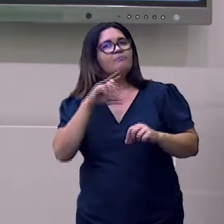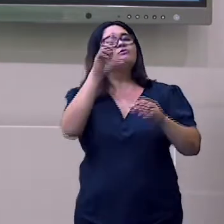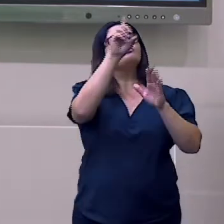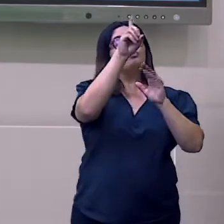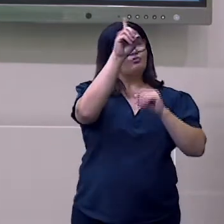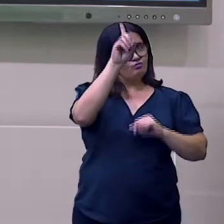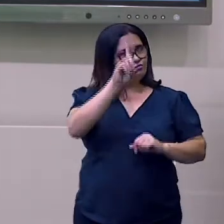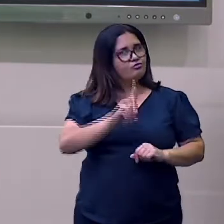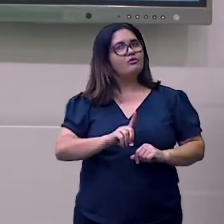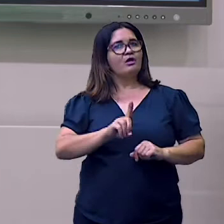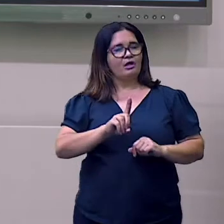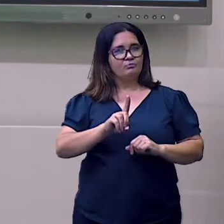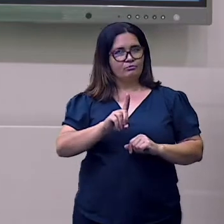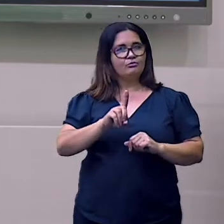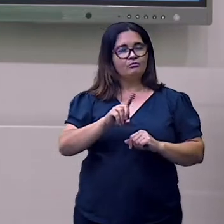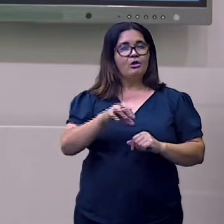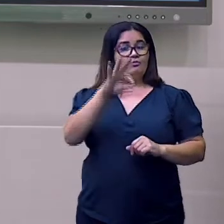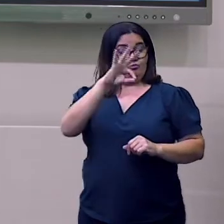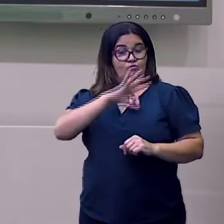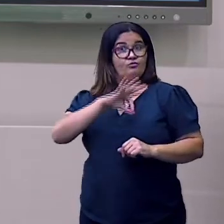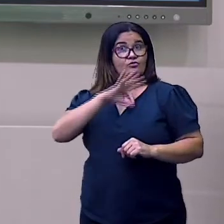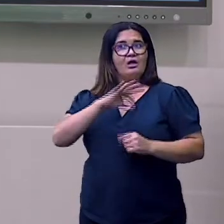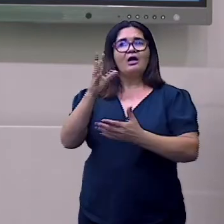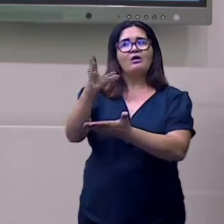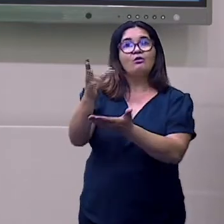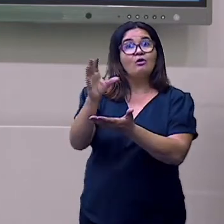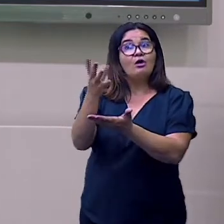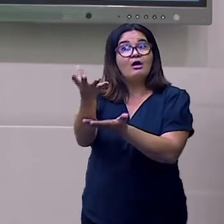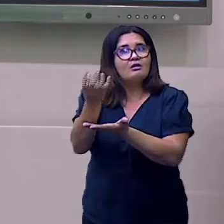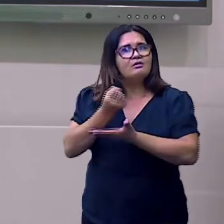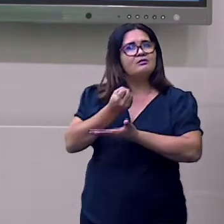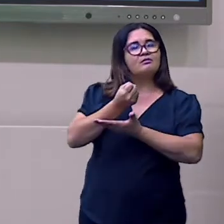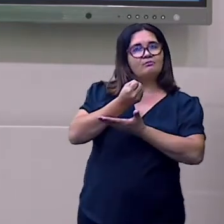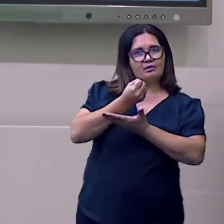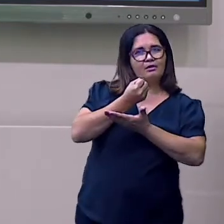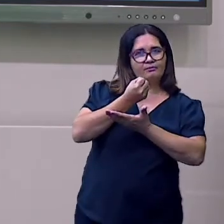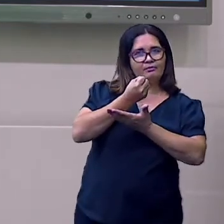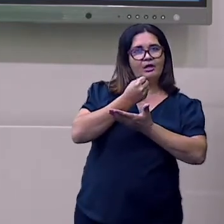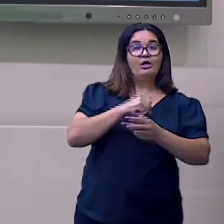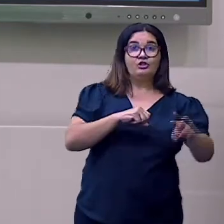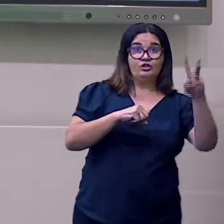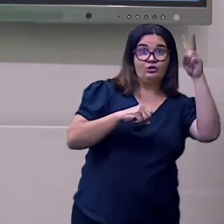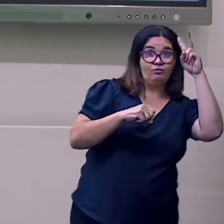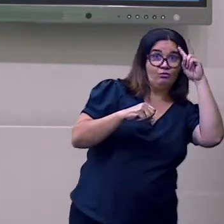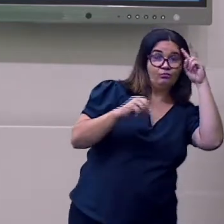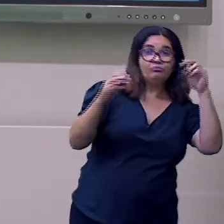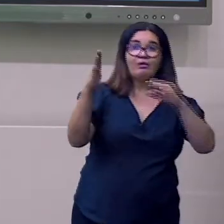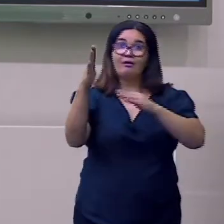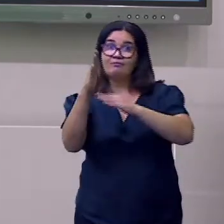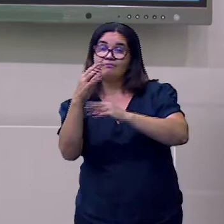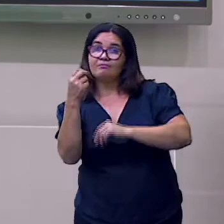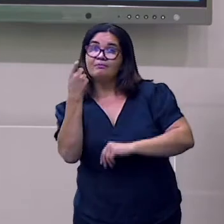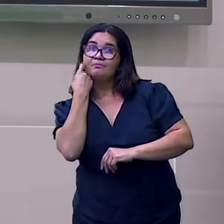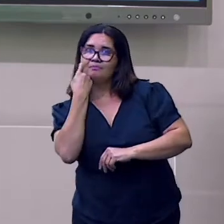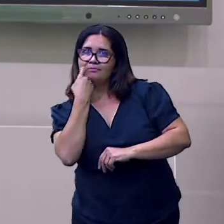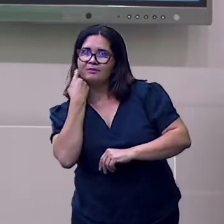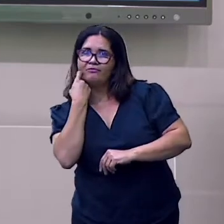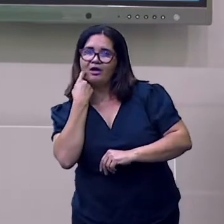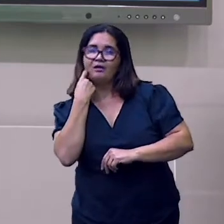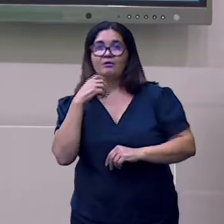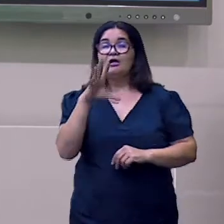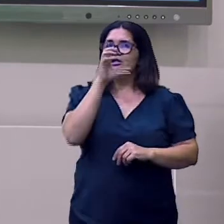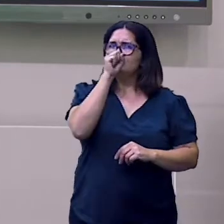a receber até o 5º dia útil do mês. Lembrando que dia útil é de segunda a sexta,